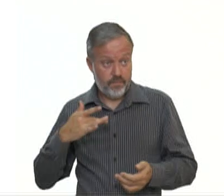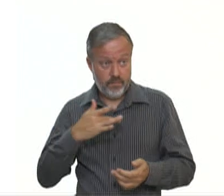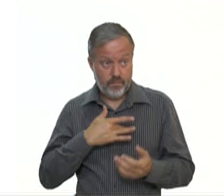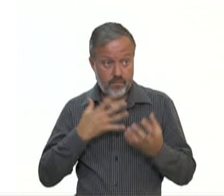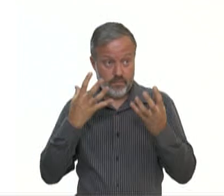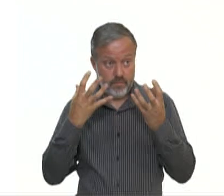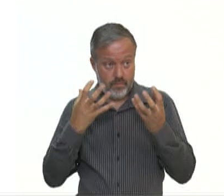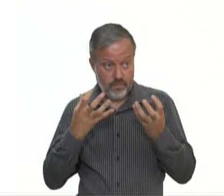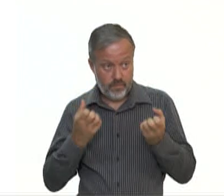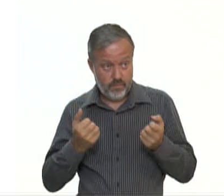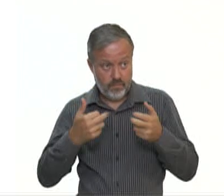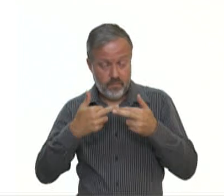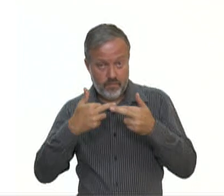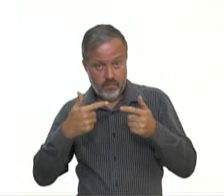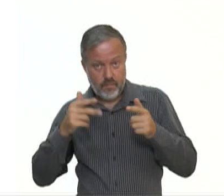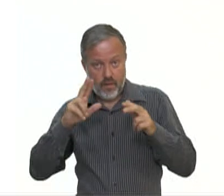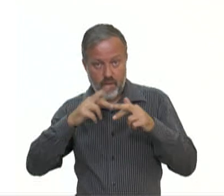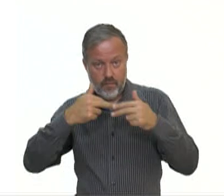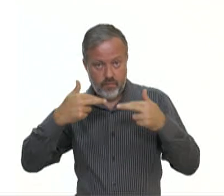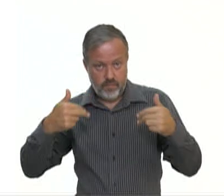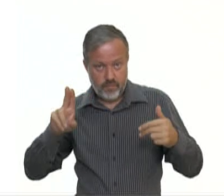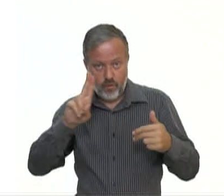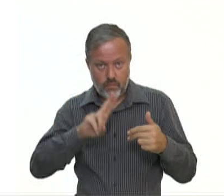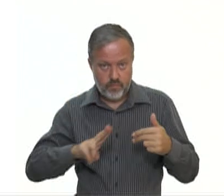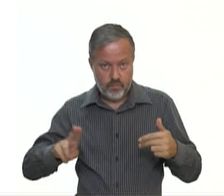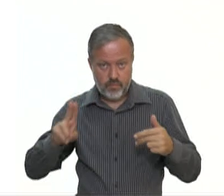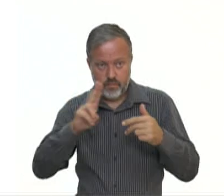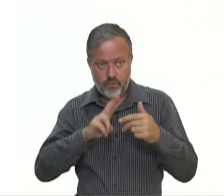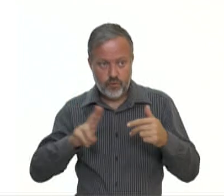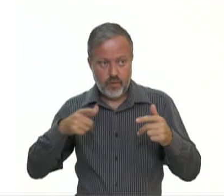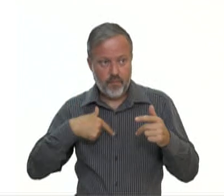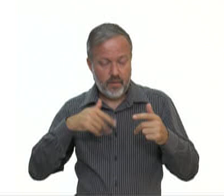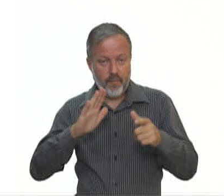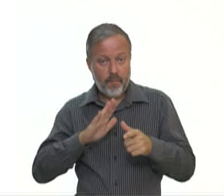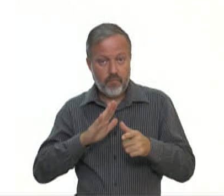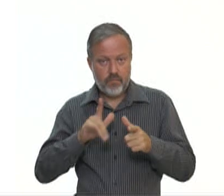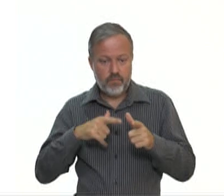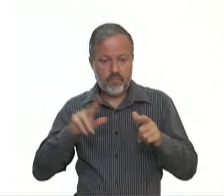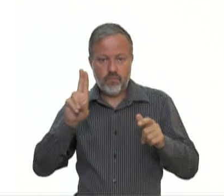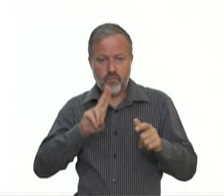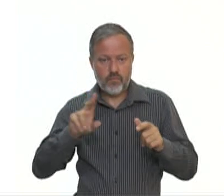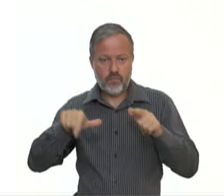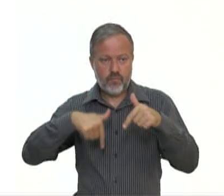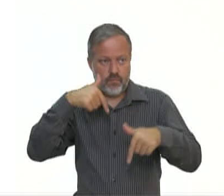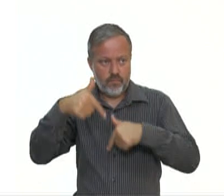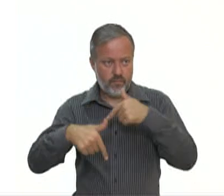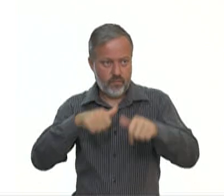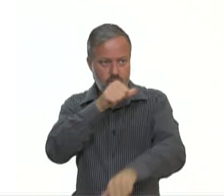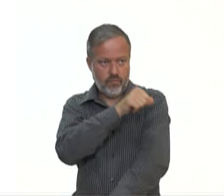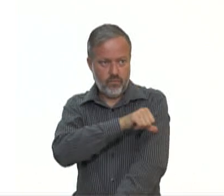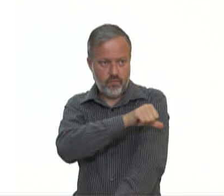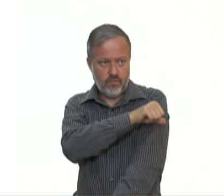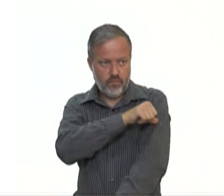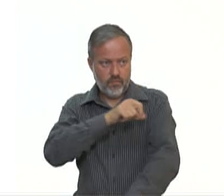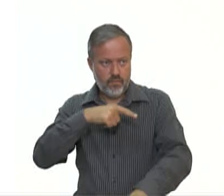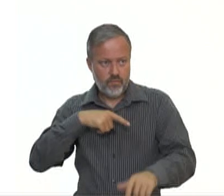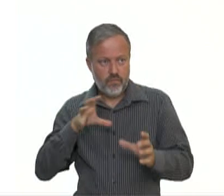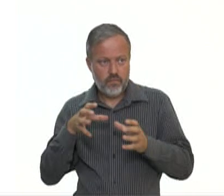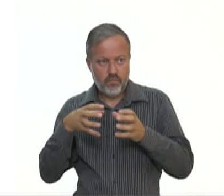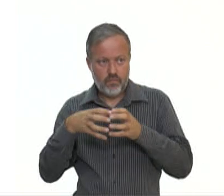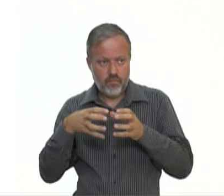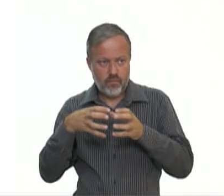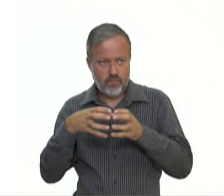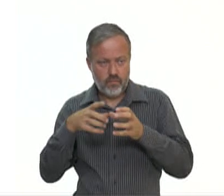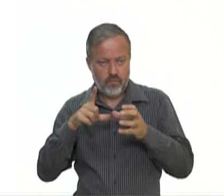de equipos de protección desde que estalló la crisis ha favorecido las infecciones entre el colectivo,